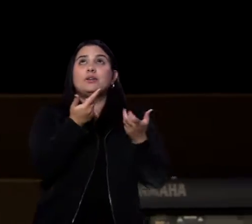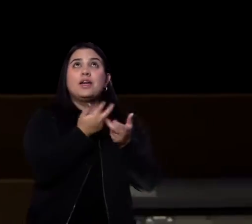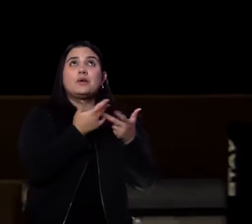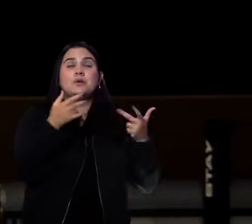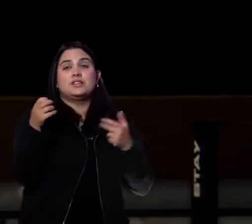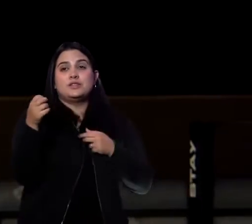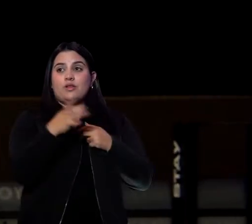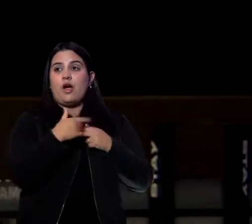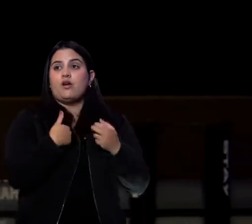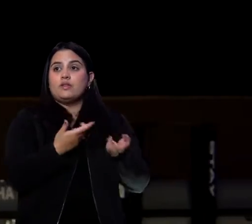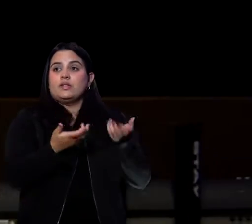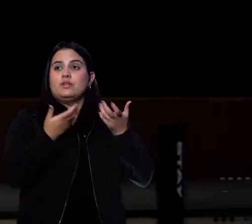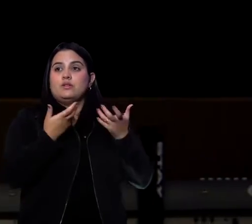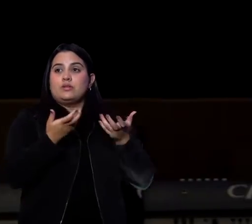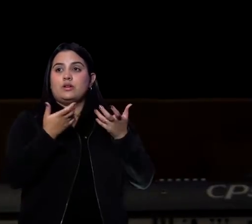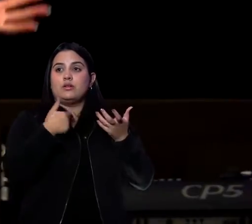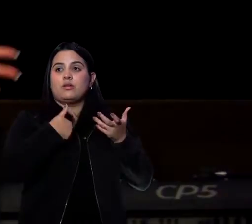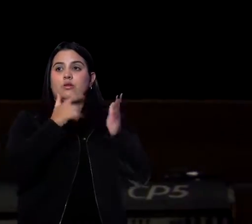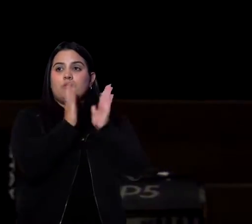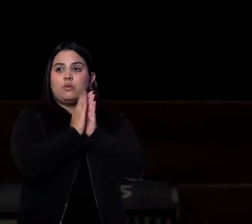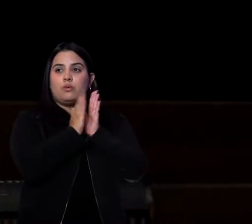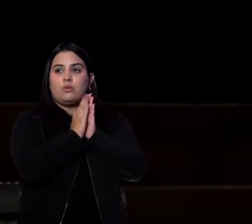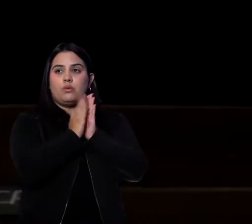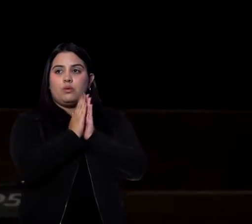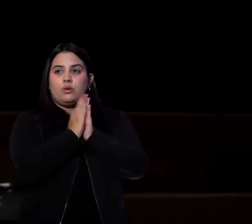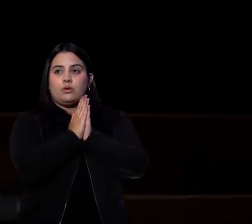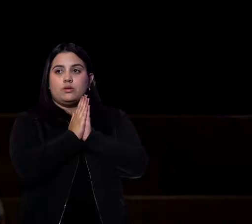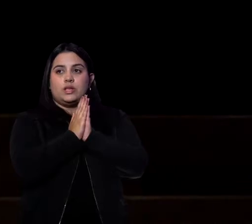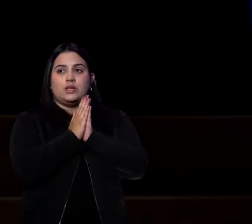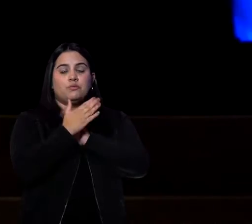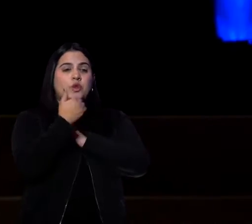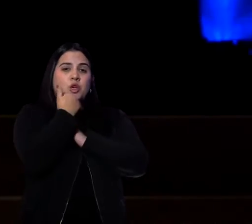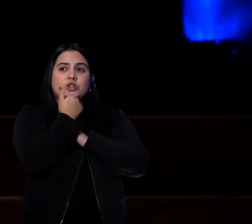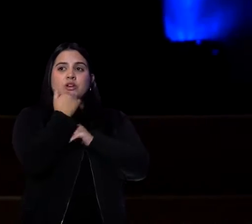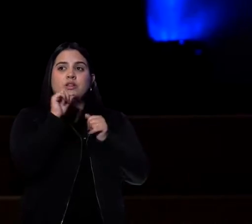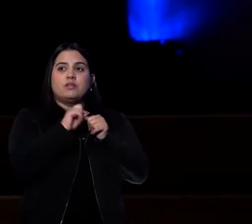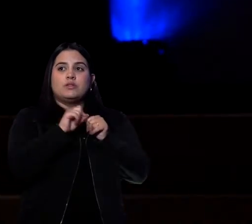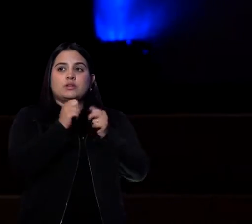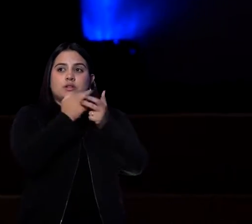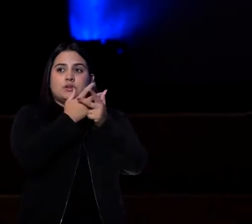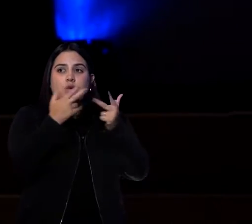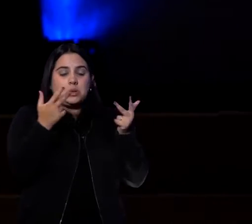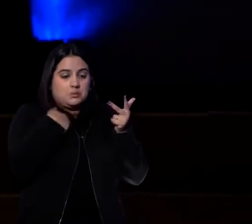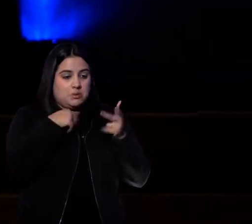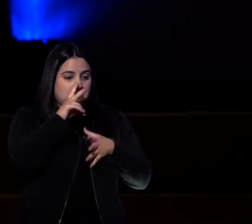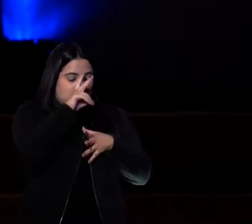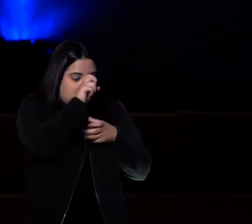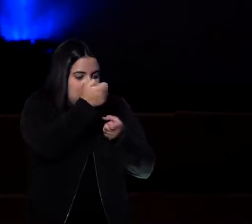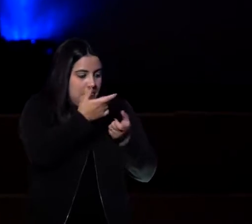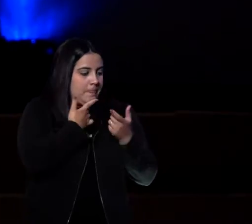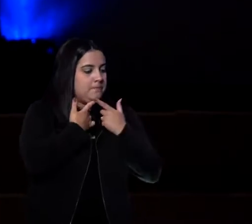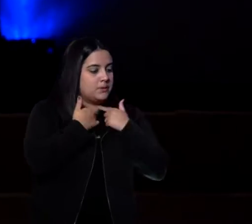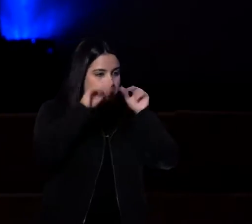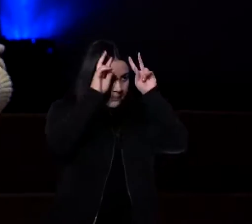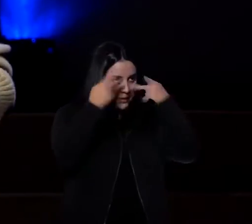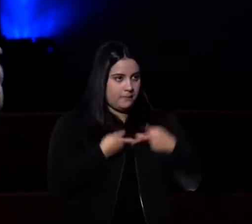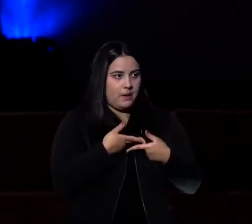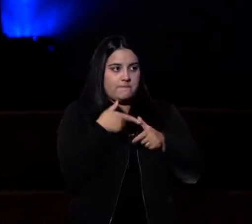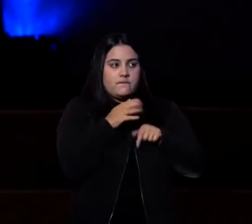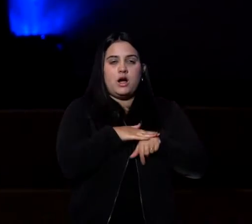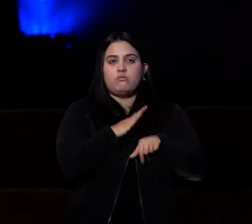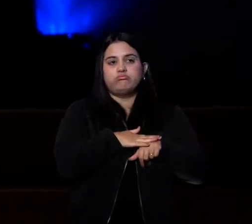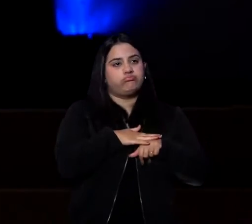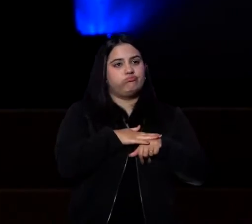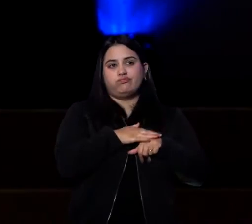igual orei antes, né? Não adianta a gente querer fazer coisas na nossa própria força, porque quem tem o poder